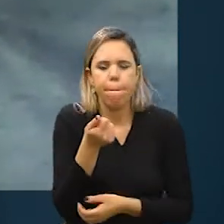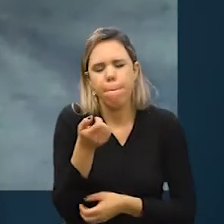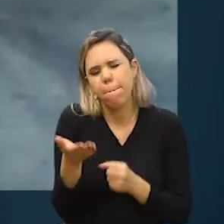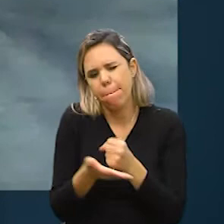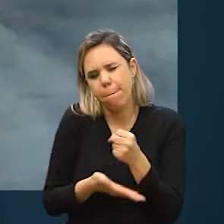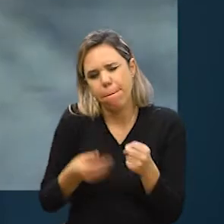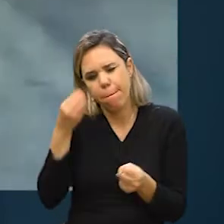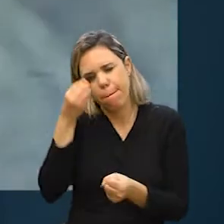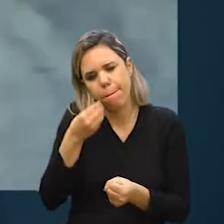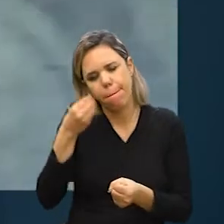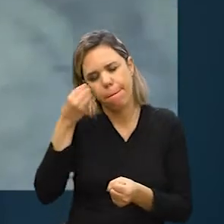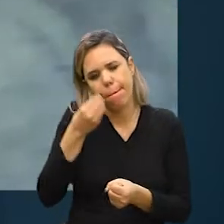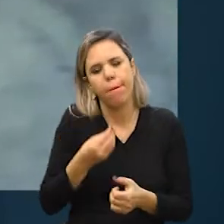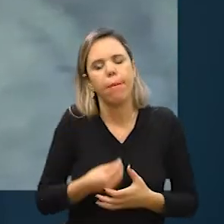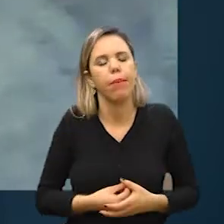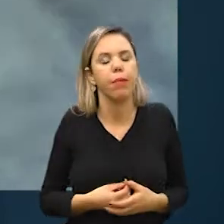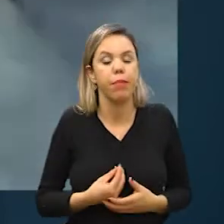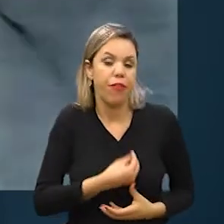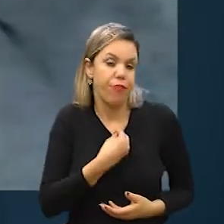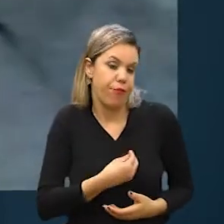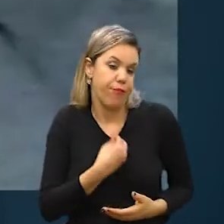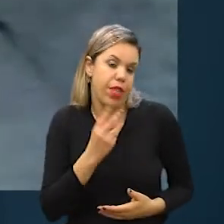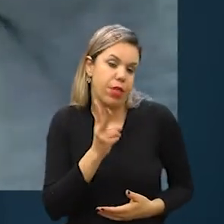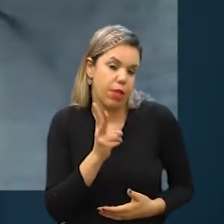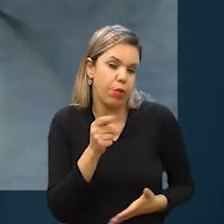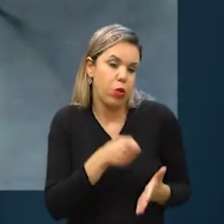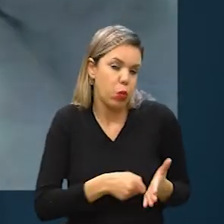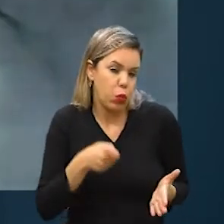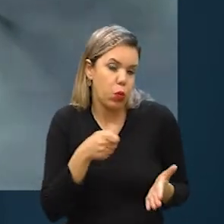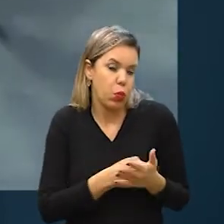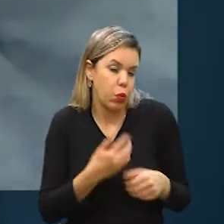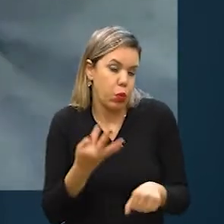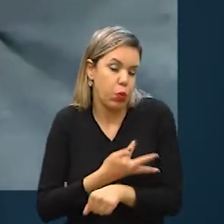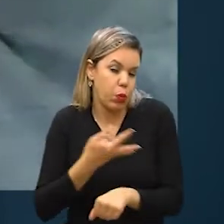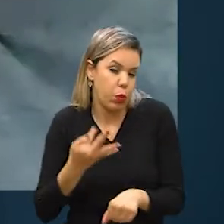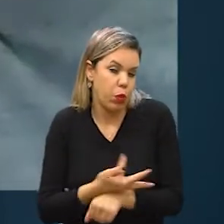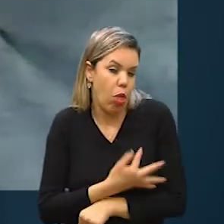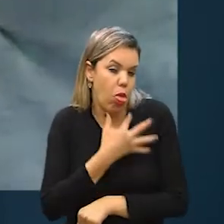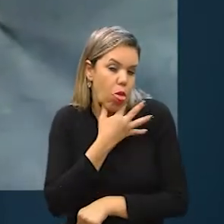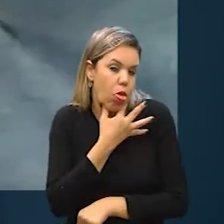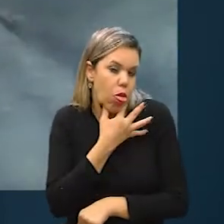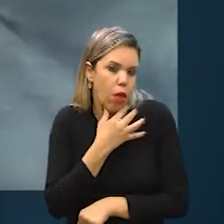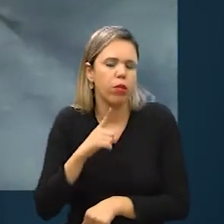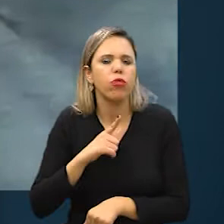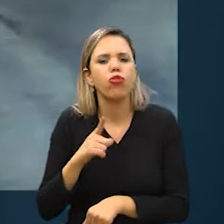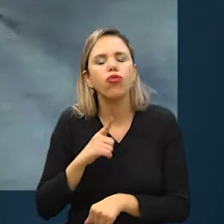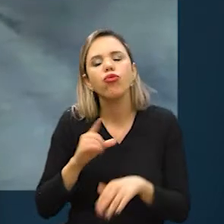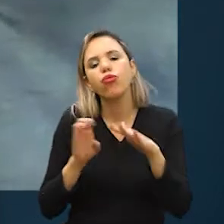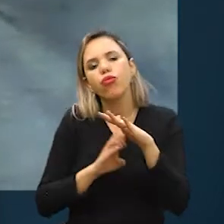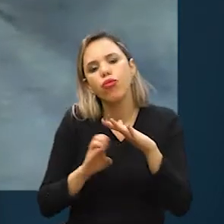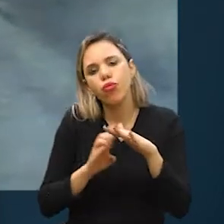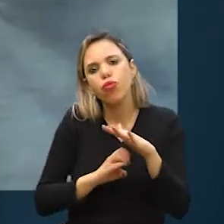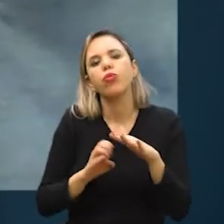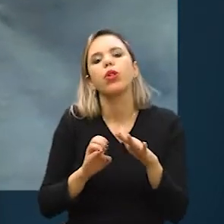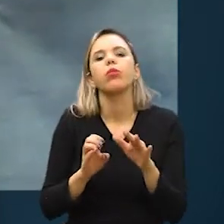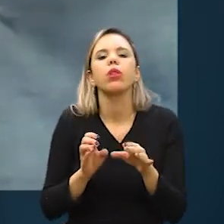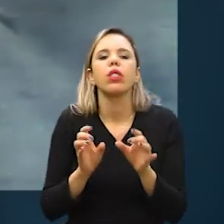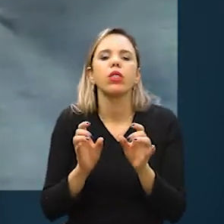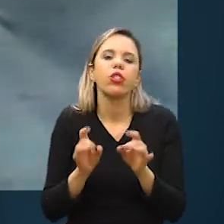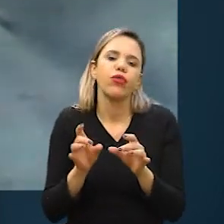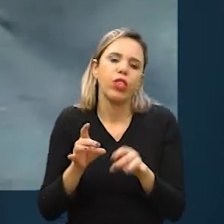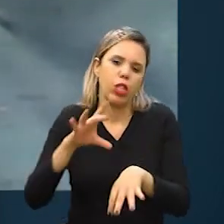pouca experiência. E a minha vida foi pautada de muita dificuldade. Montei uma corretora de